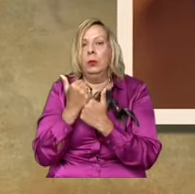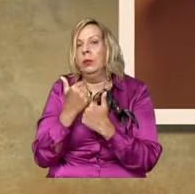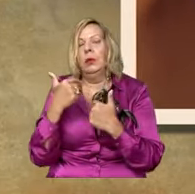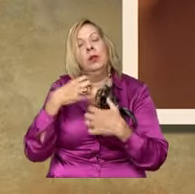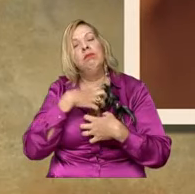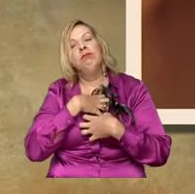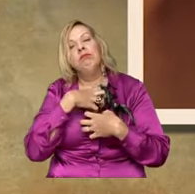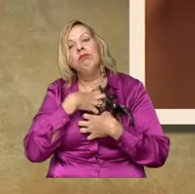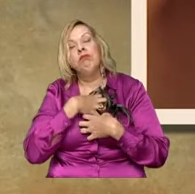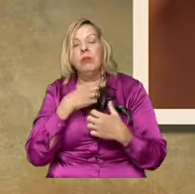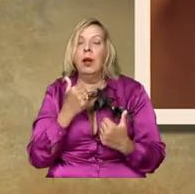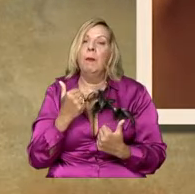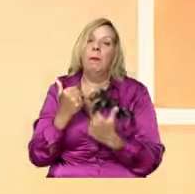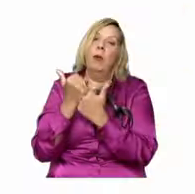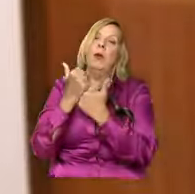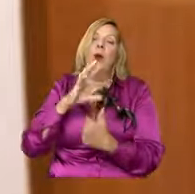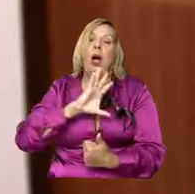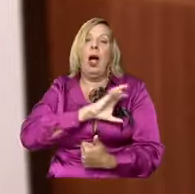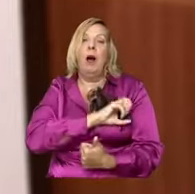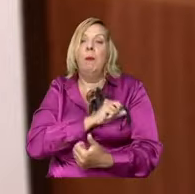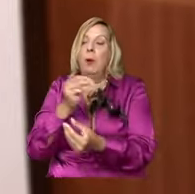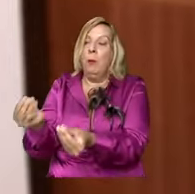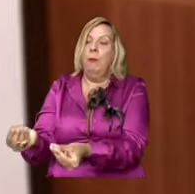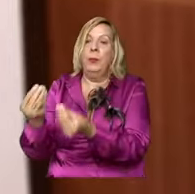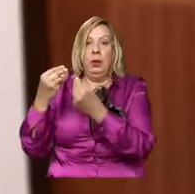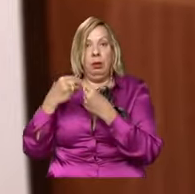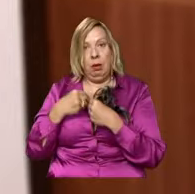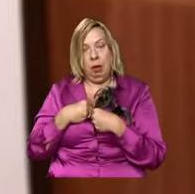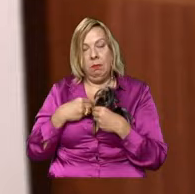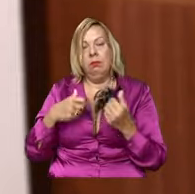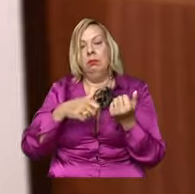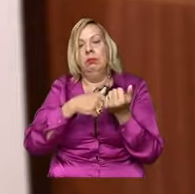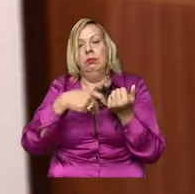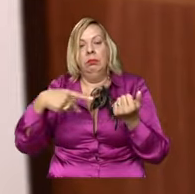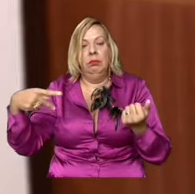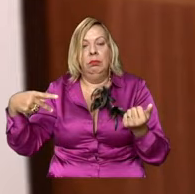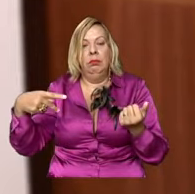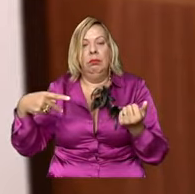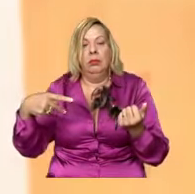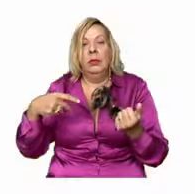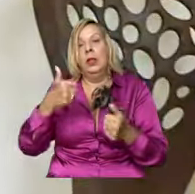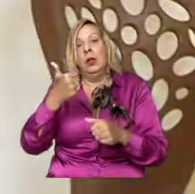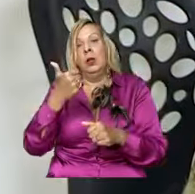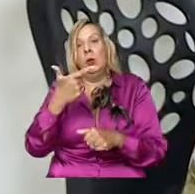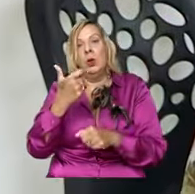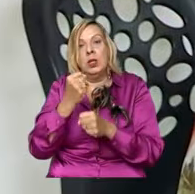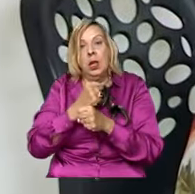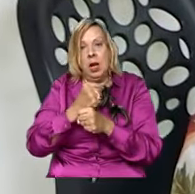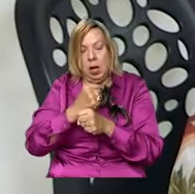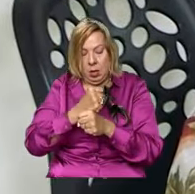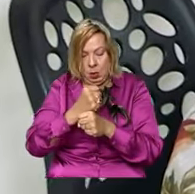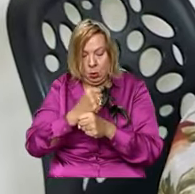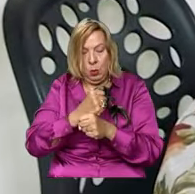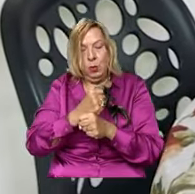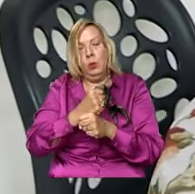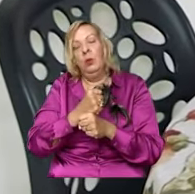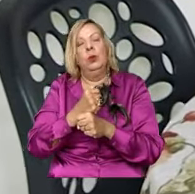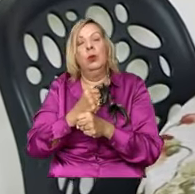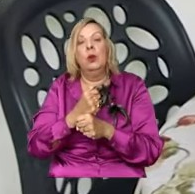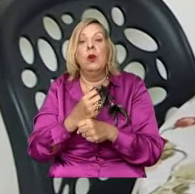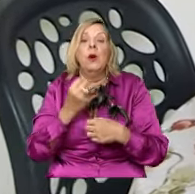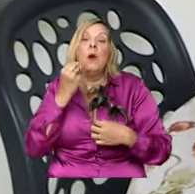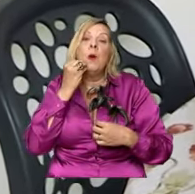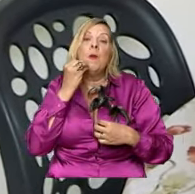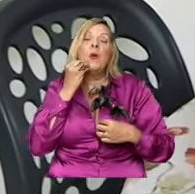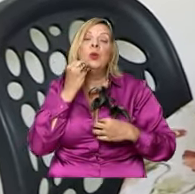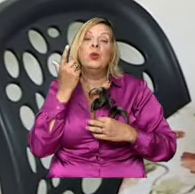sinto amparada com o amor deles. Estou no Cajucap tem mais de 12 anos. E para mim foi uma grande oportunidade,